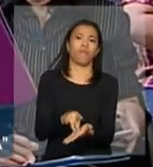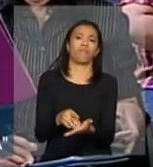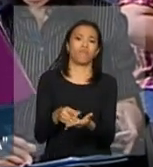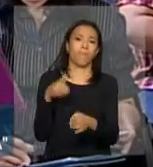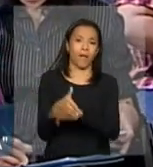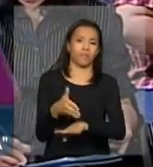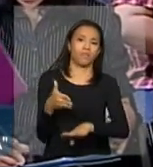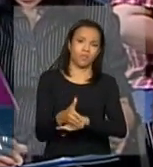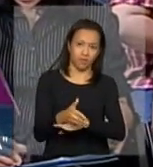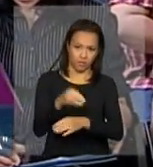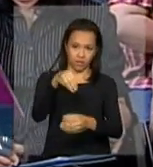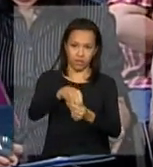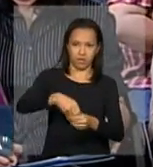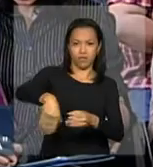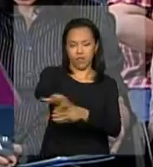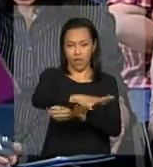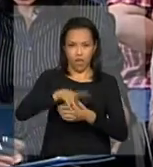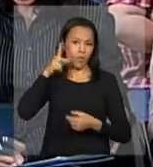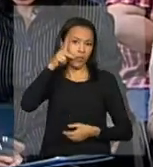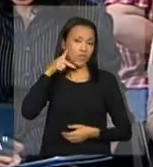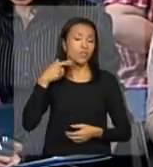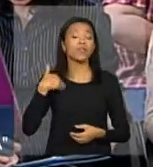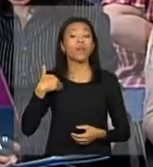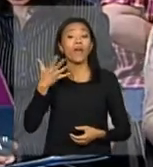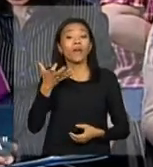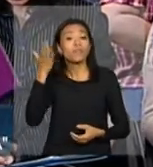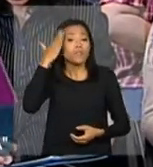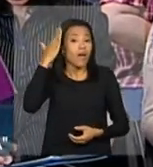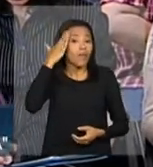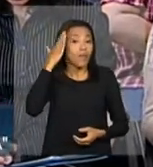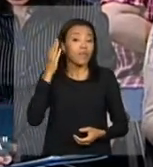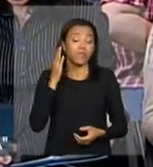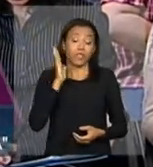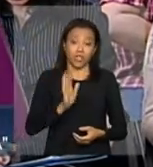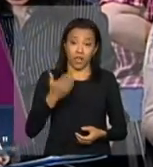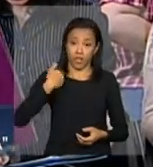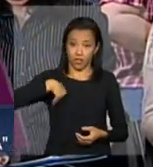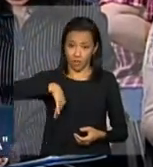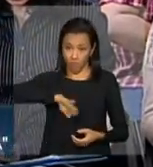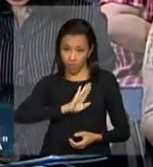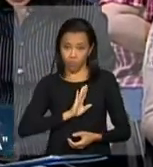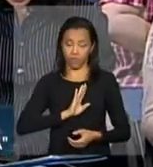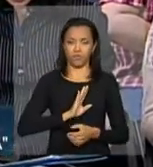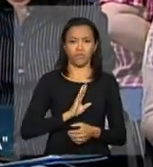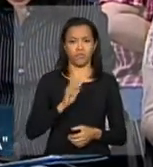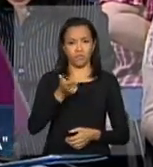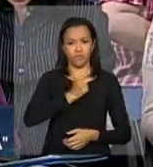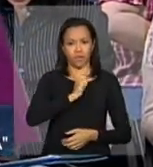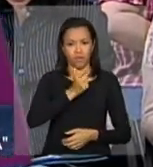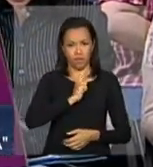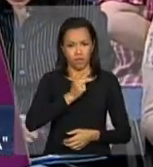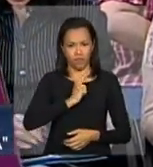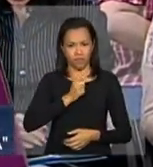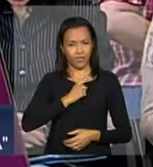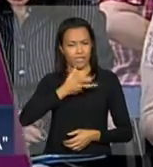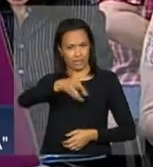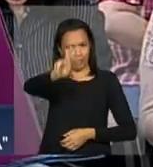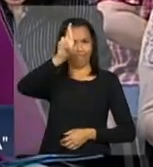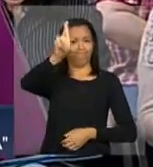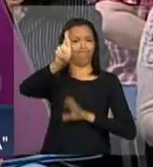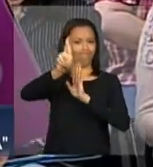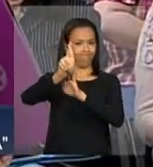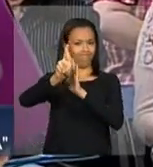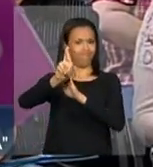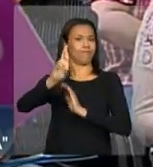queria saber de que forma, nesse endereçamento, já que nós, apesar de termos essa liderança tão